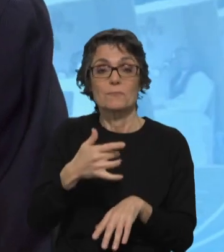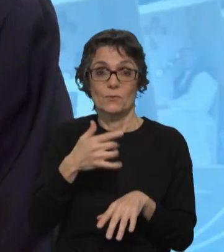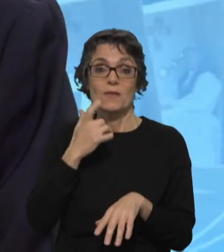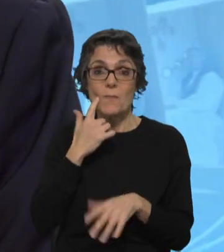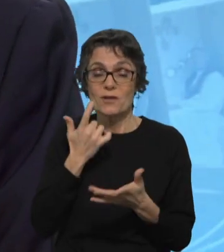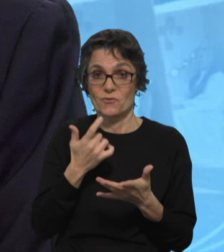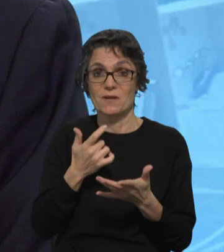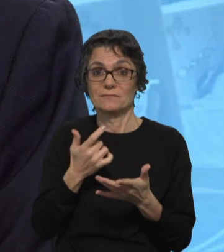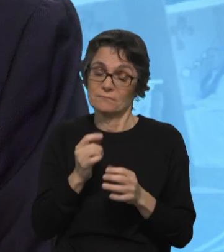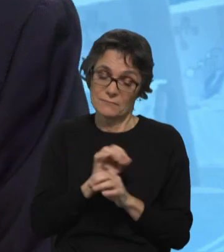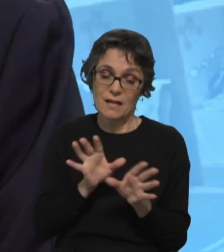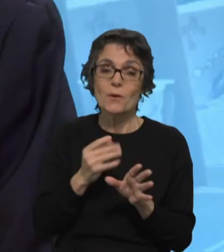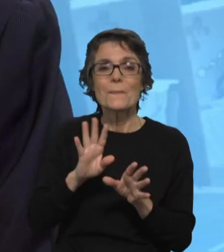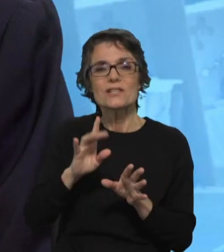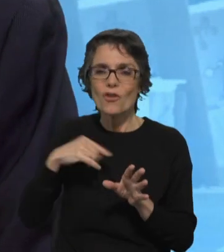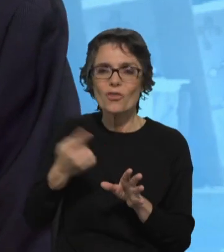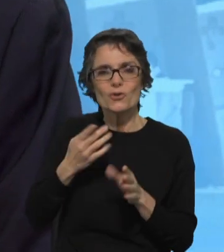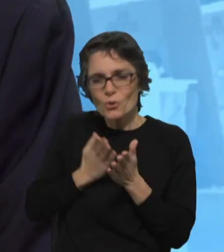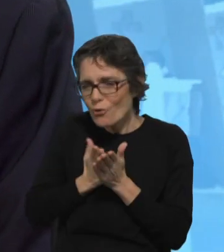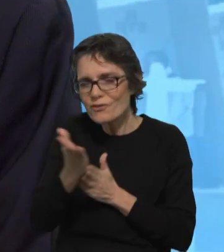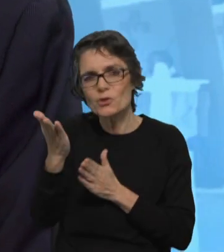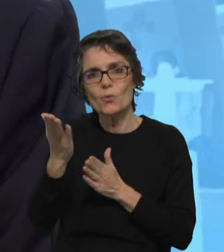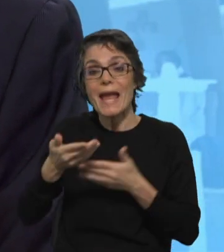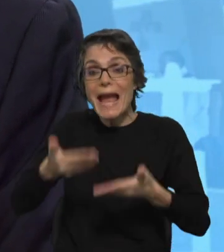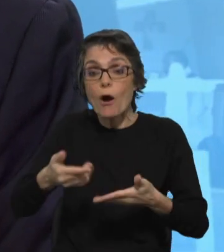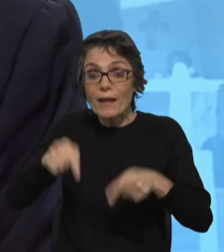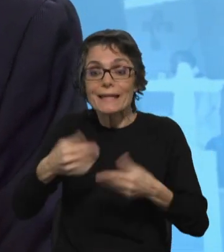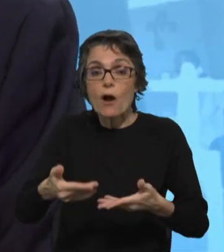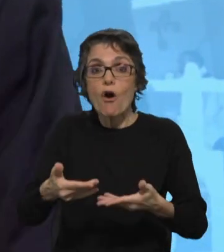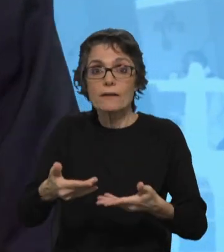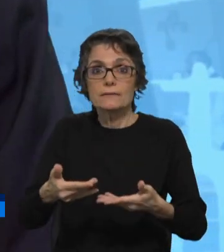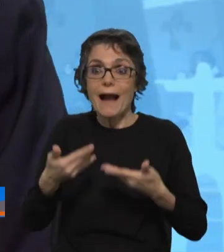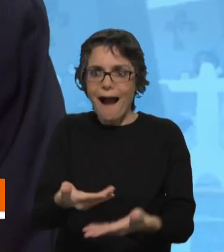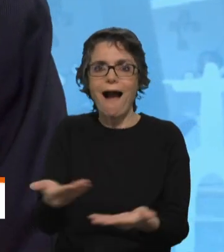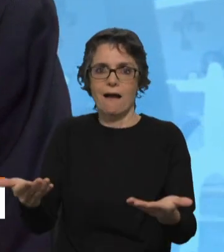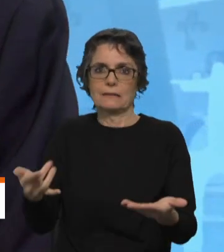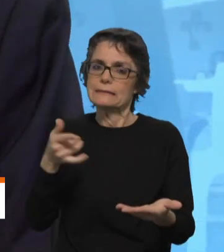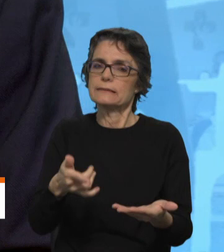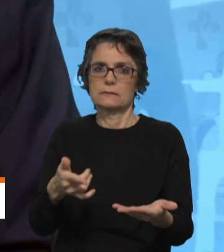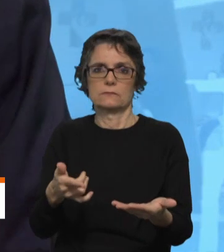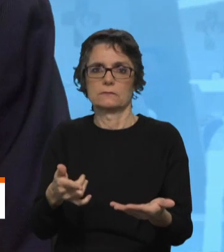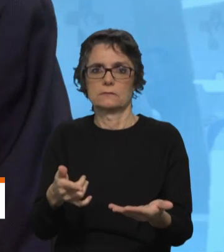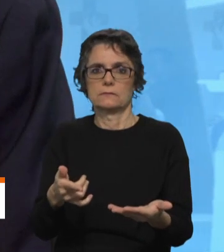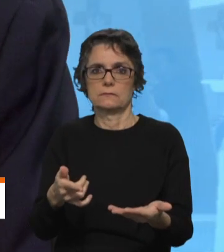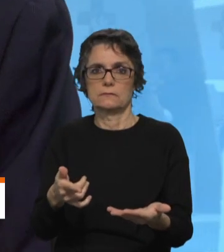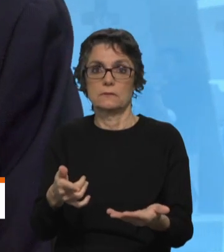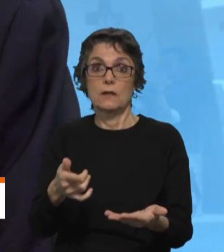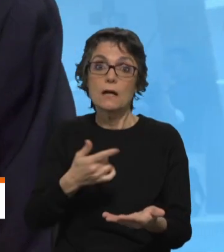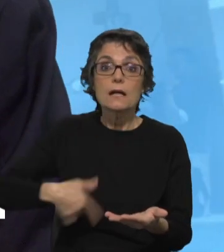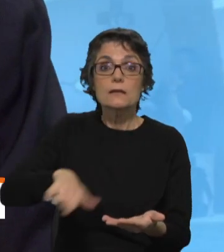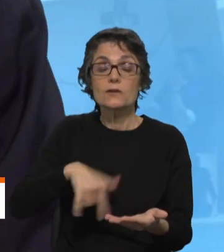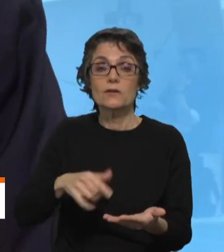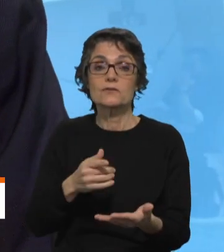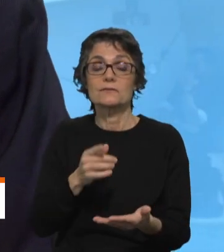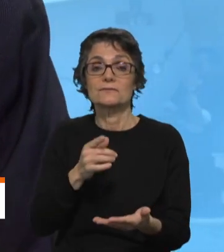vivemos sempre o tempo da Páscoa. Portanto, não há um depois, há um agora, há um aqui e um agora. E, portanto, o que se trata sempre é de fazer vou agora